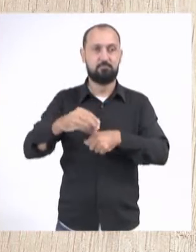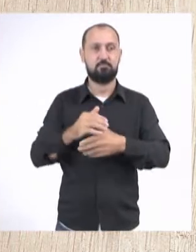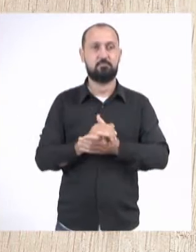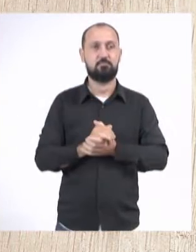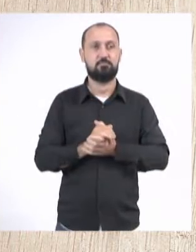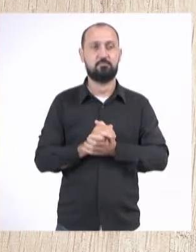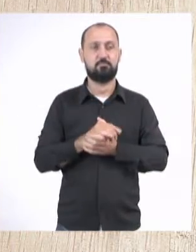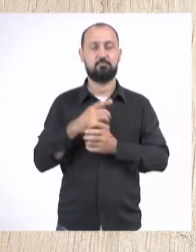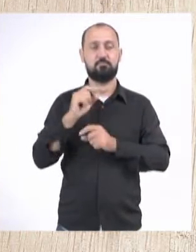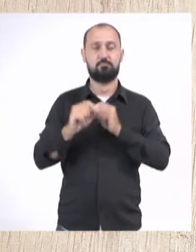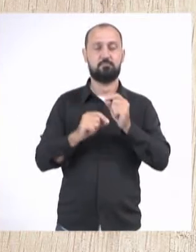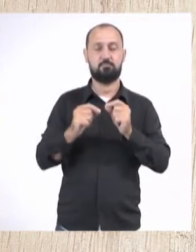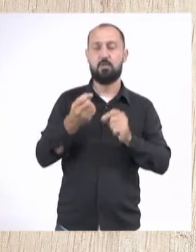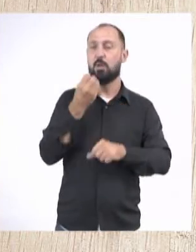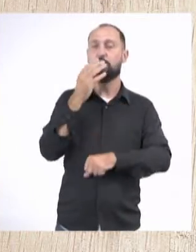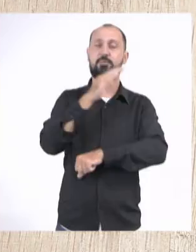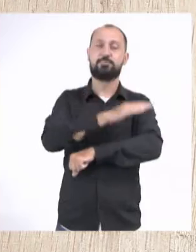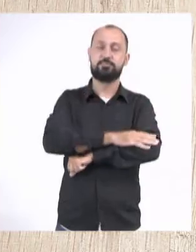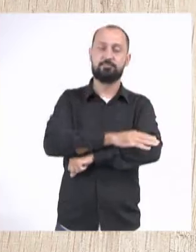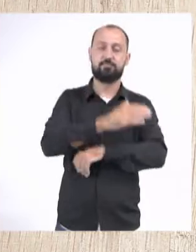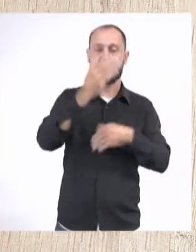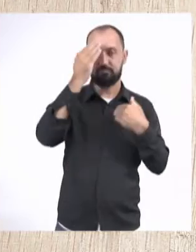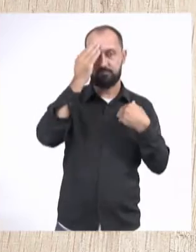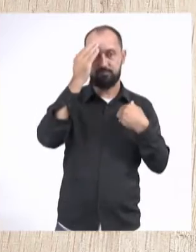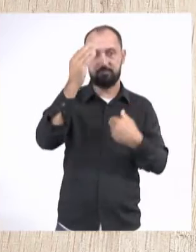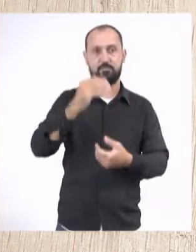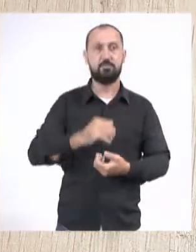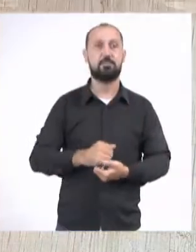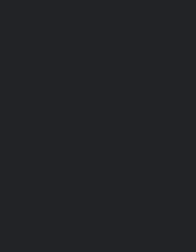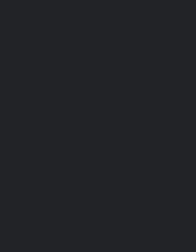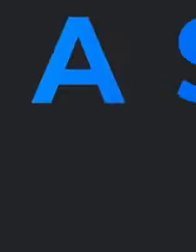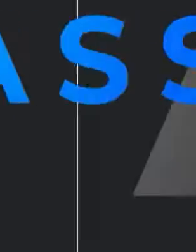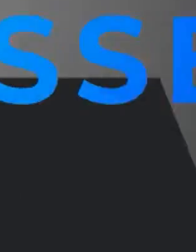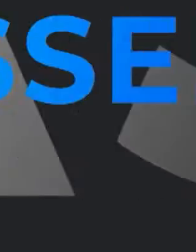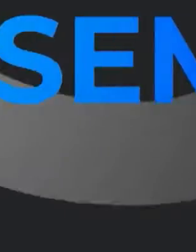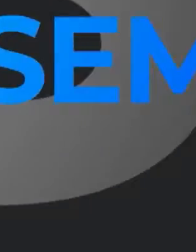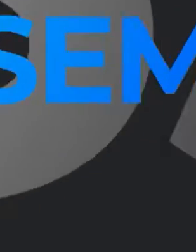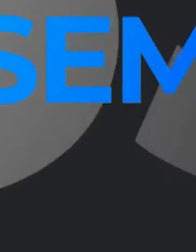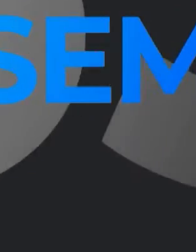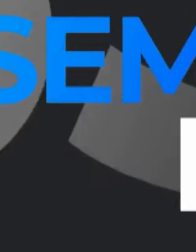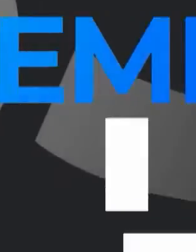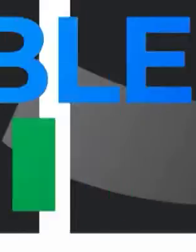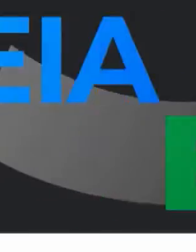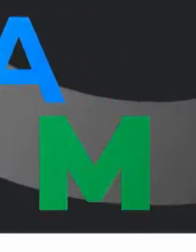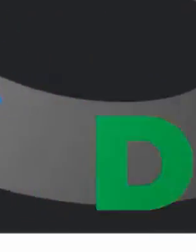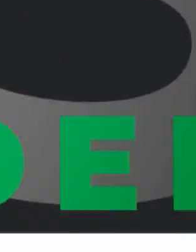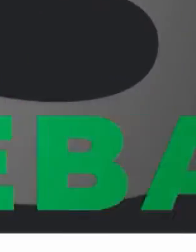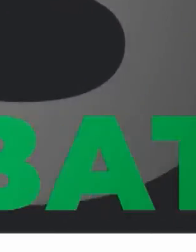Tenha uma boa tarde a todos e muito obrigada.